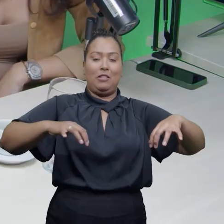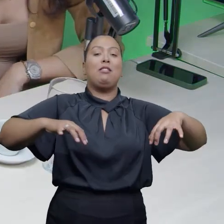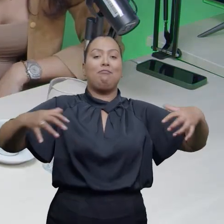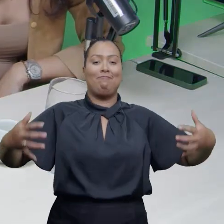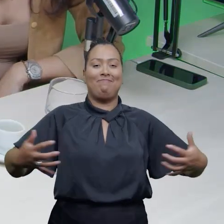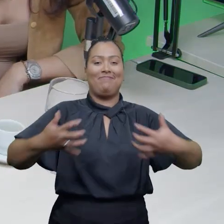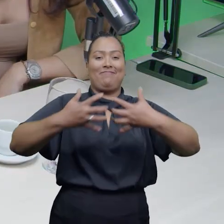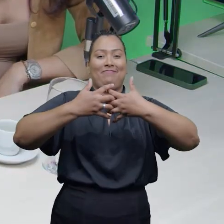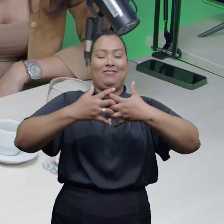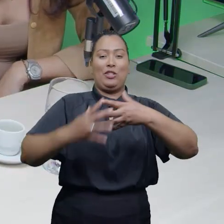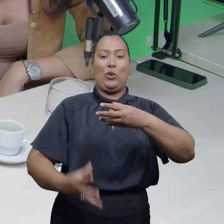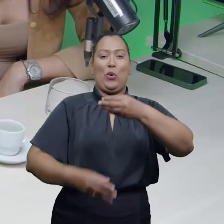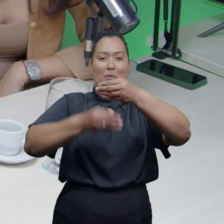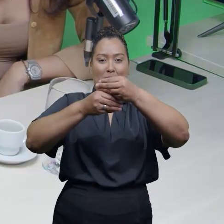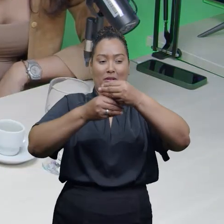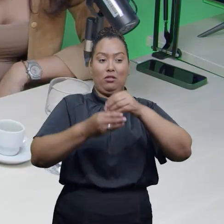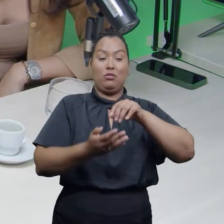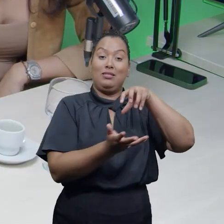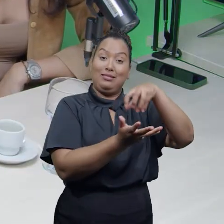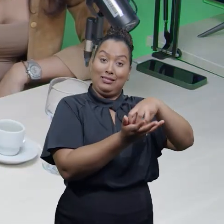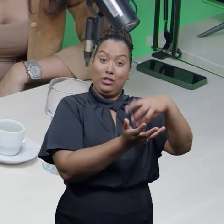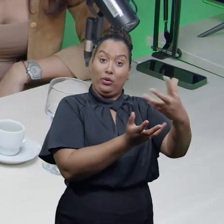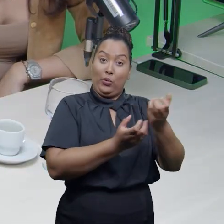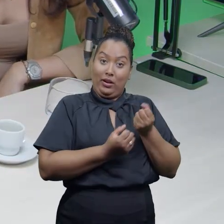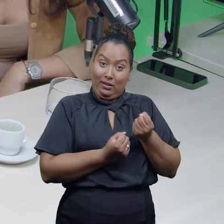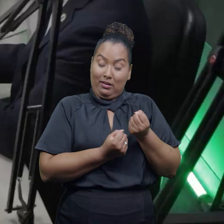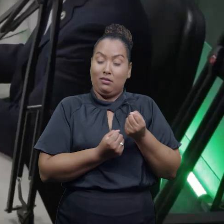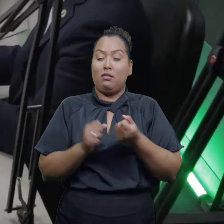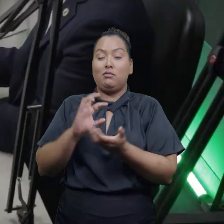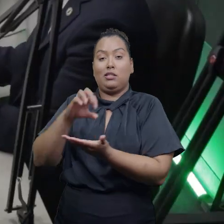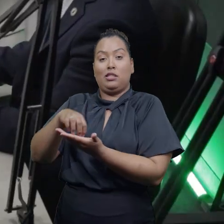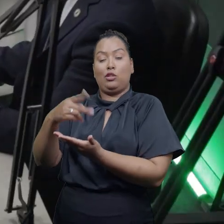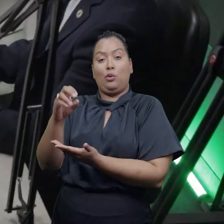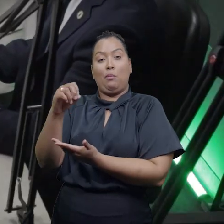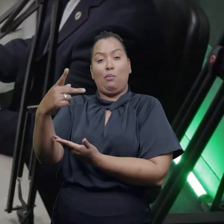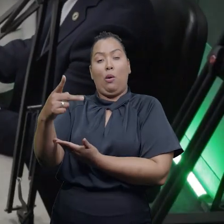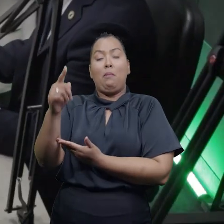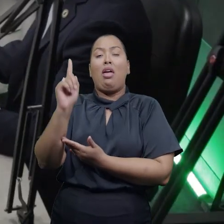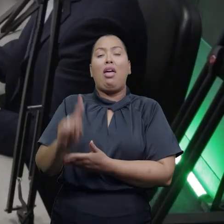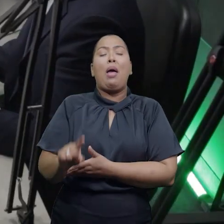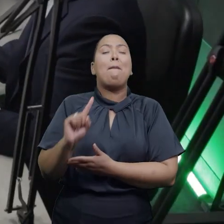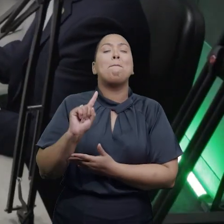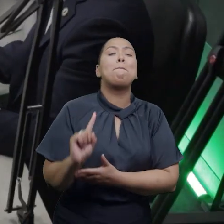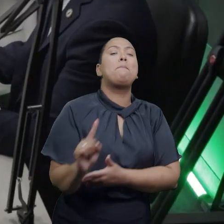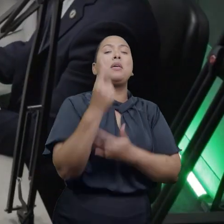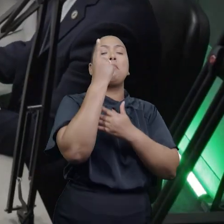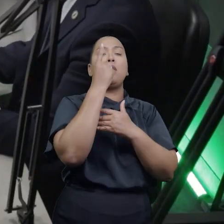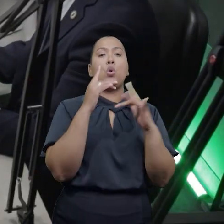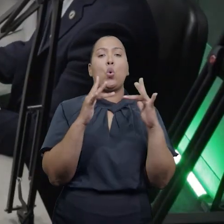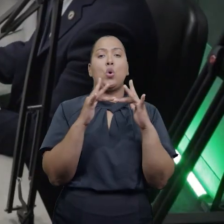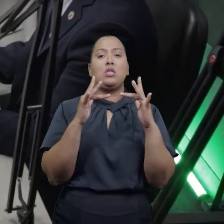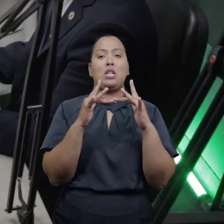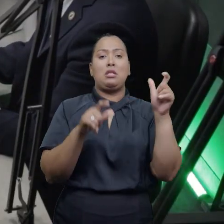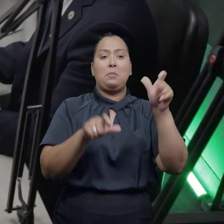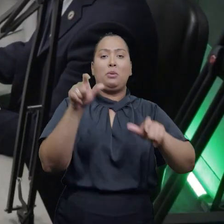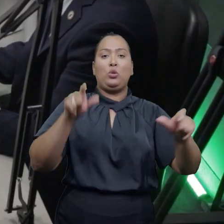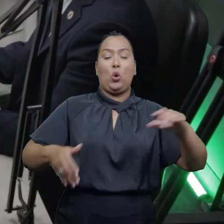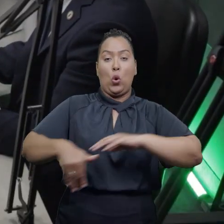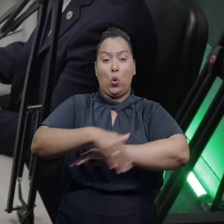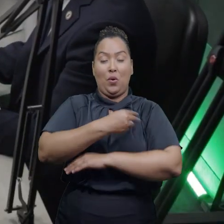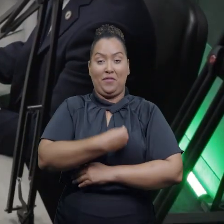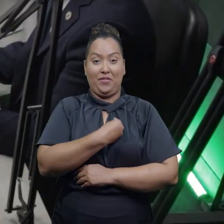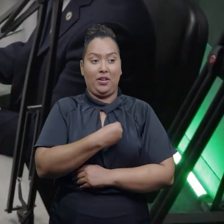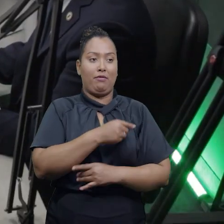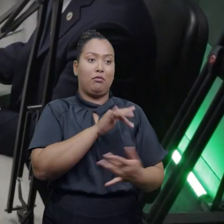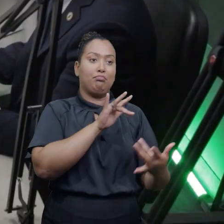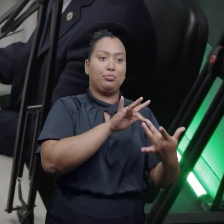complementam, né? Tanto o Centro Pop quanto as casas de acolhida, eles são aquelas referências iniciais que a população em situação de